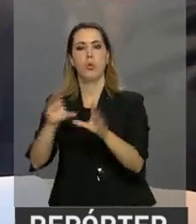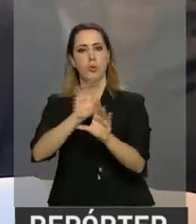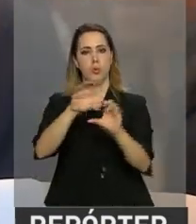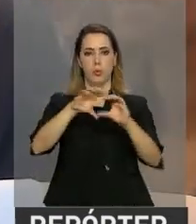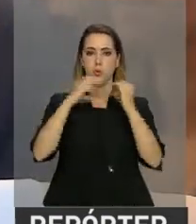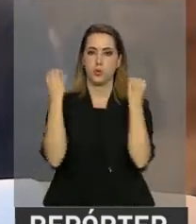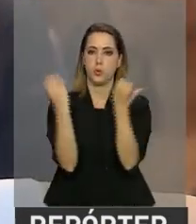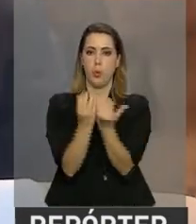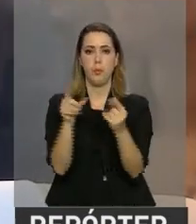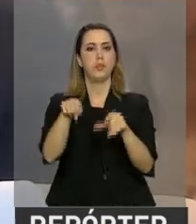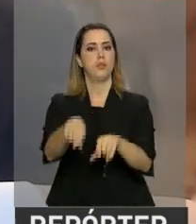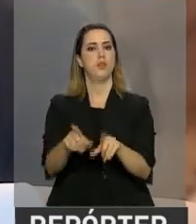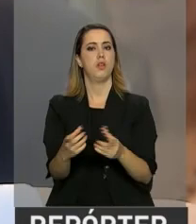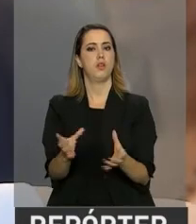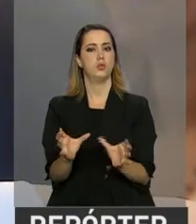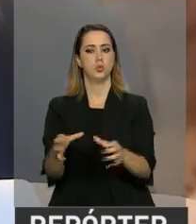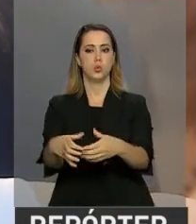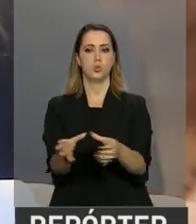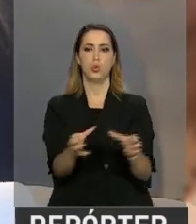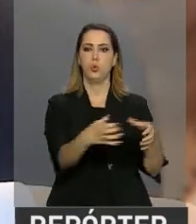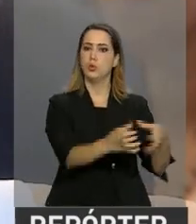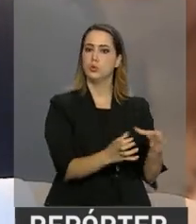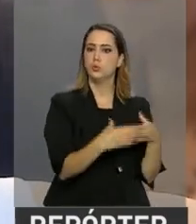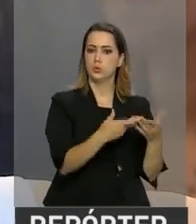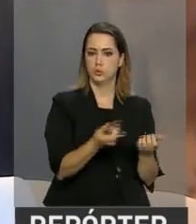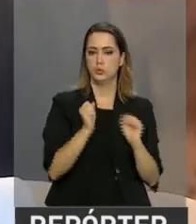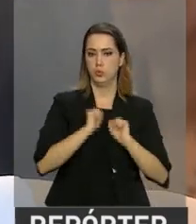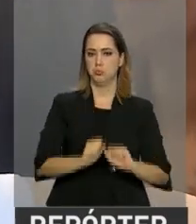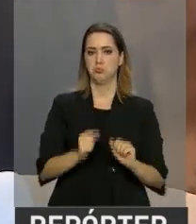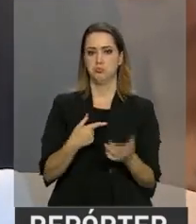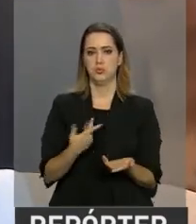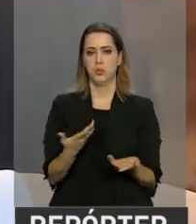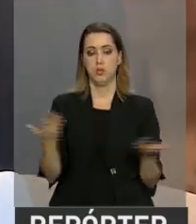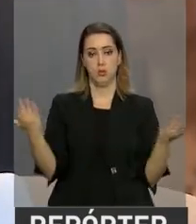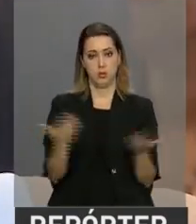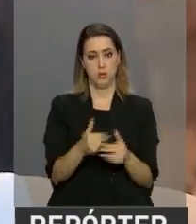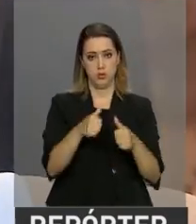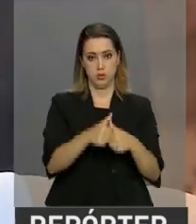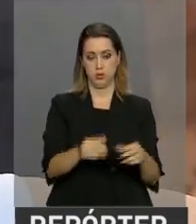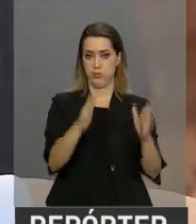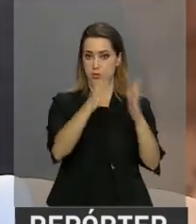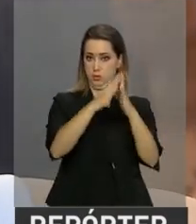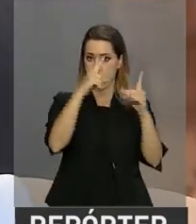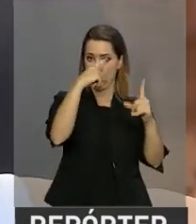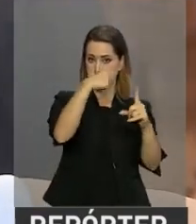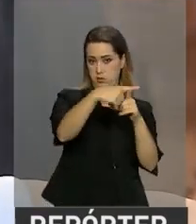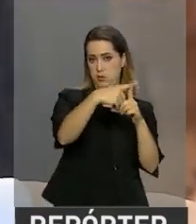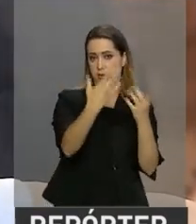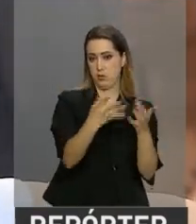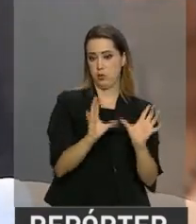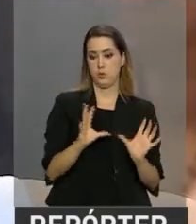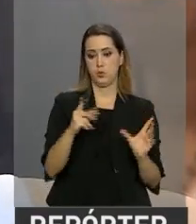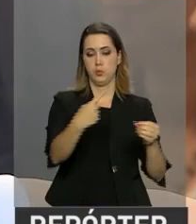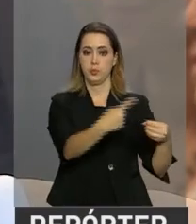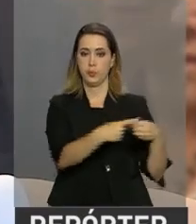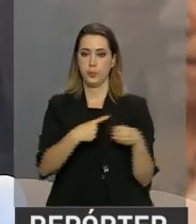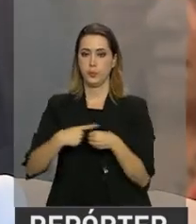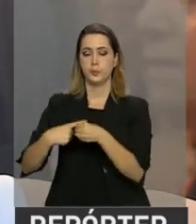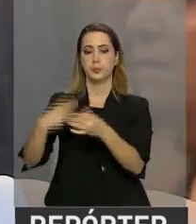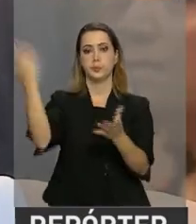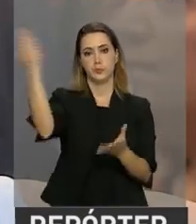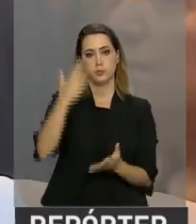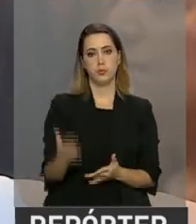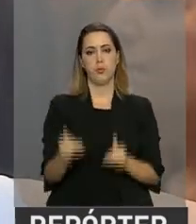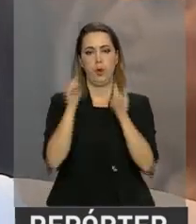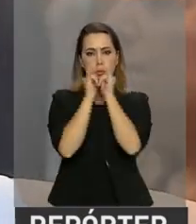na base, aproveitando a capilaridade da presença da Igreja Católica em todos os municípios do Brasil, para